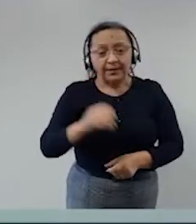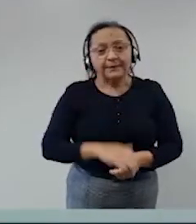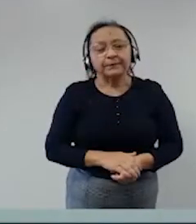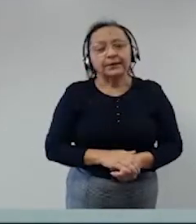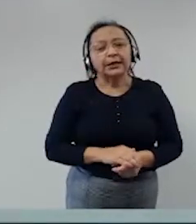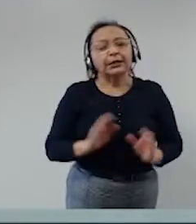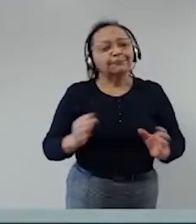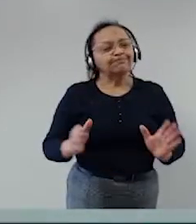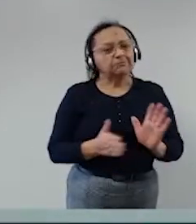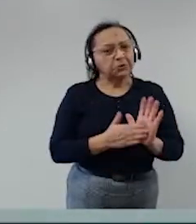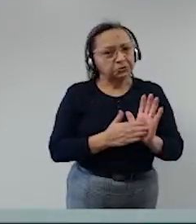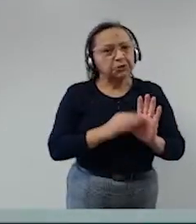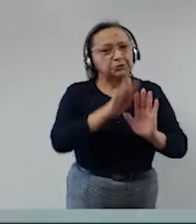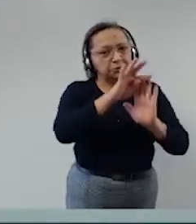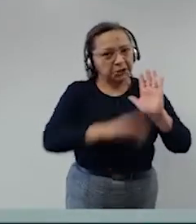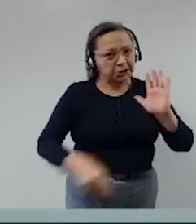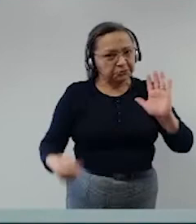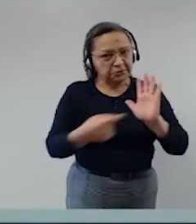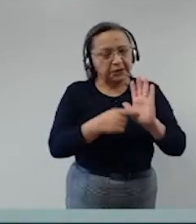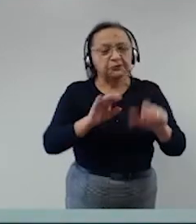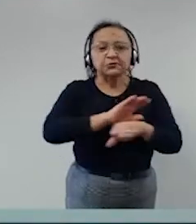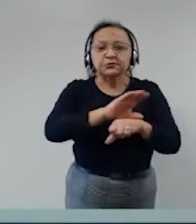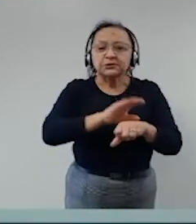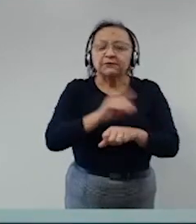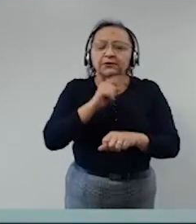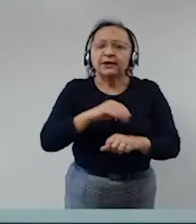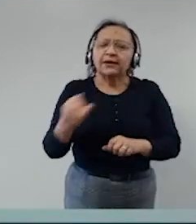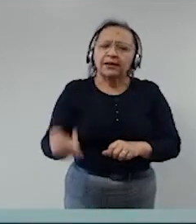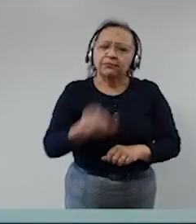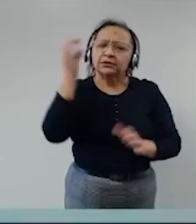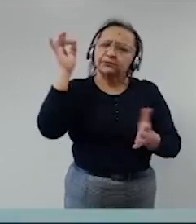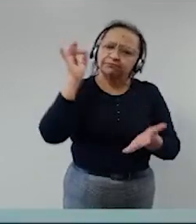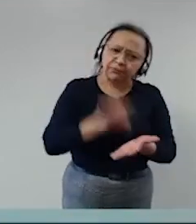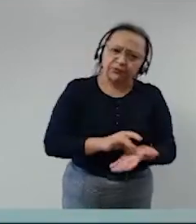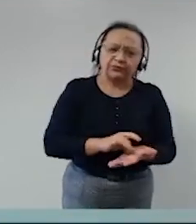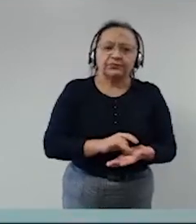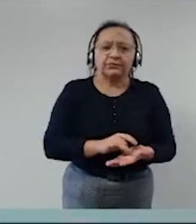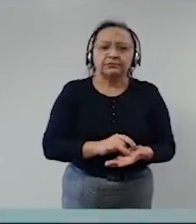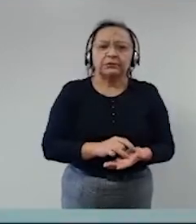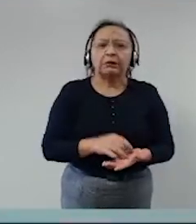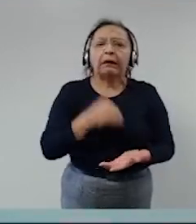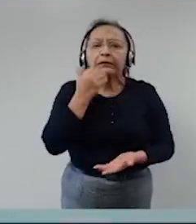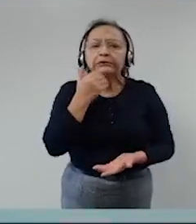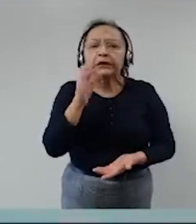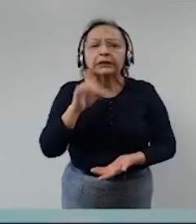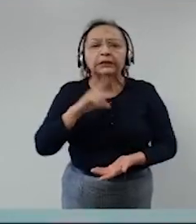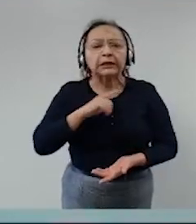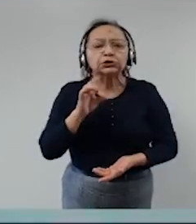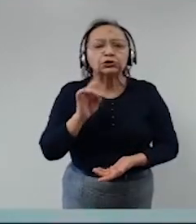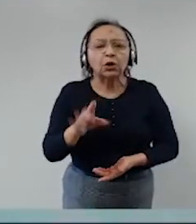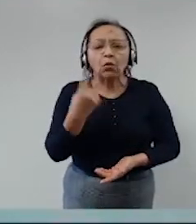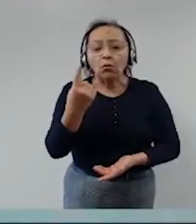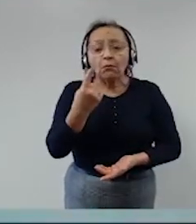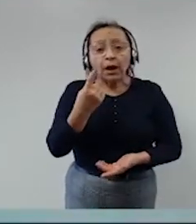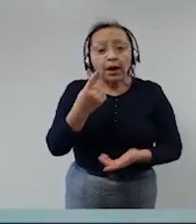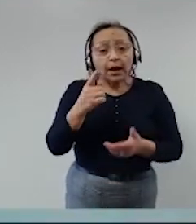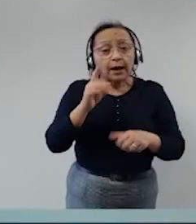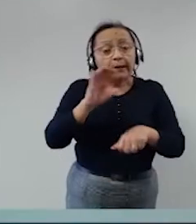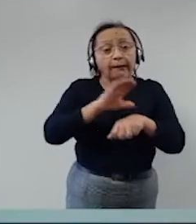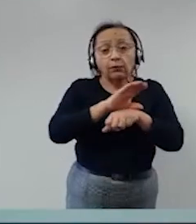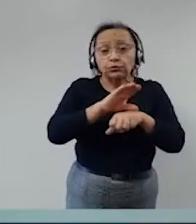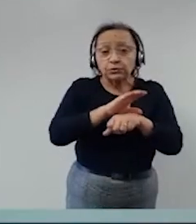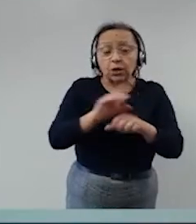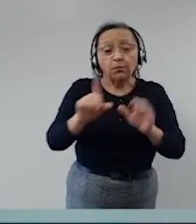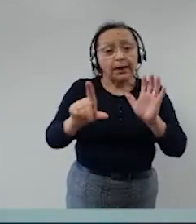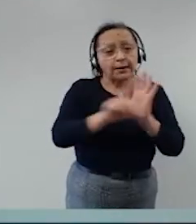texto constitucional e dizendo que era importante, era da efetividade. Não basta termos uma Carta